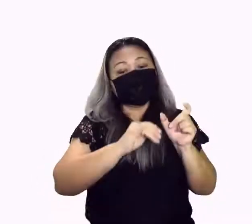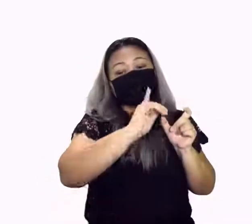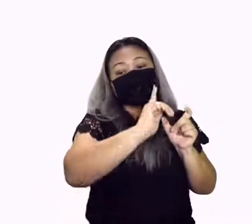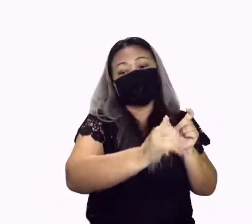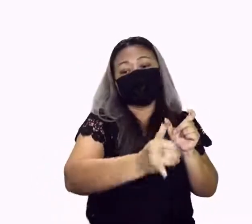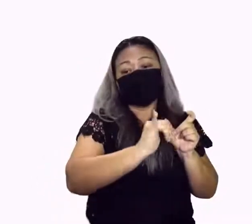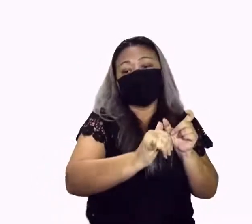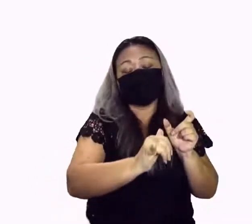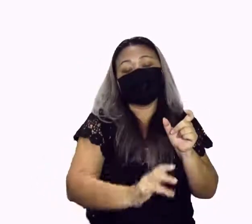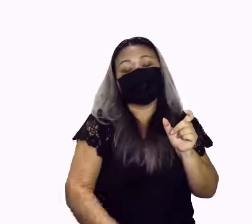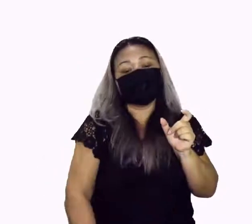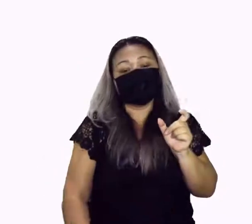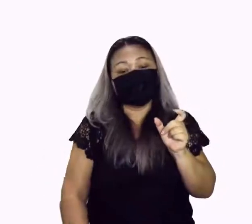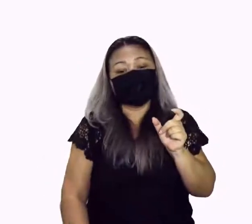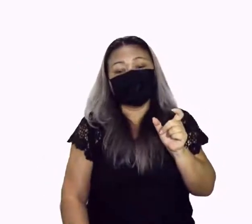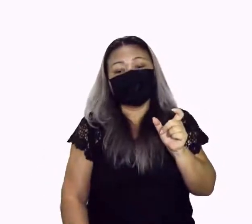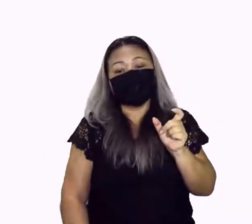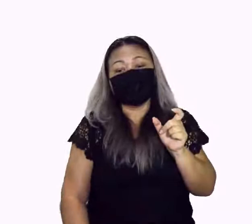Humano,